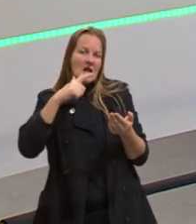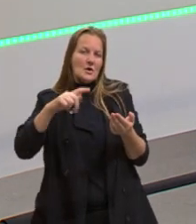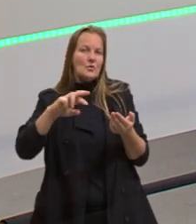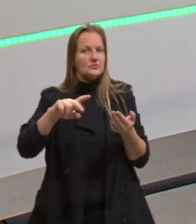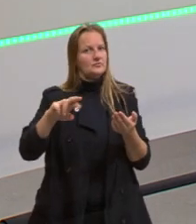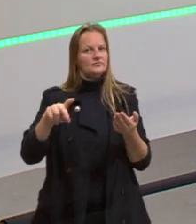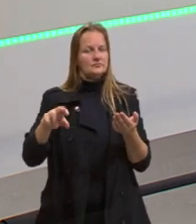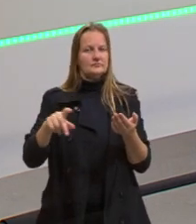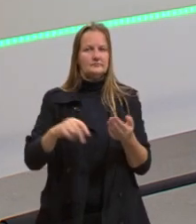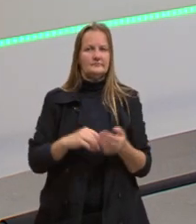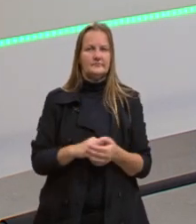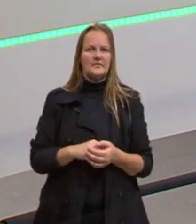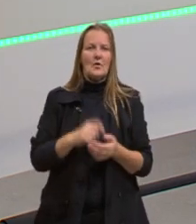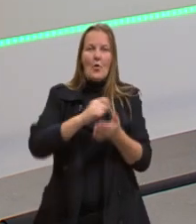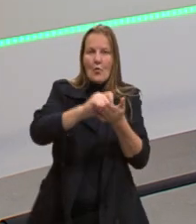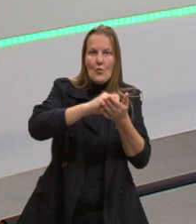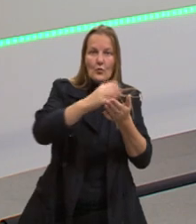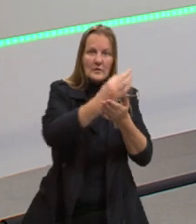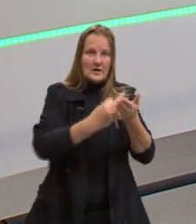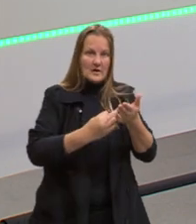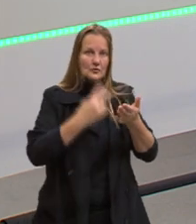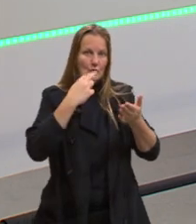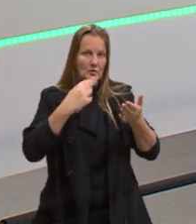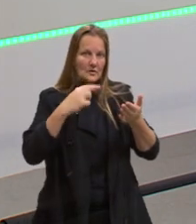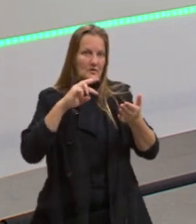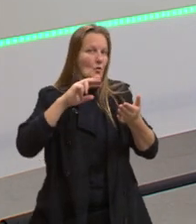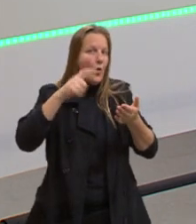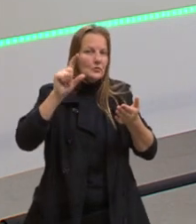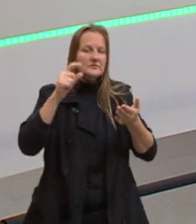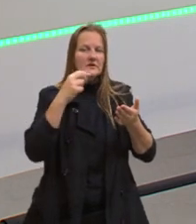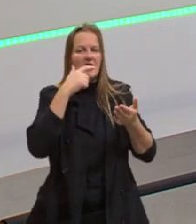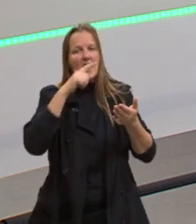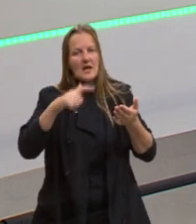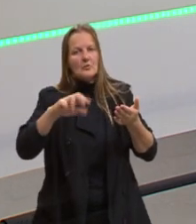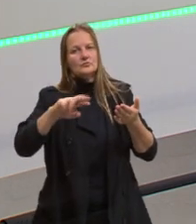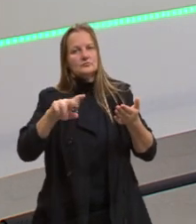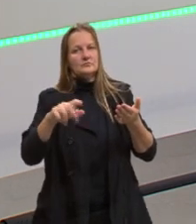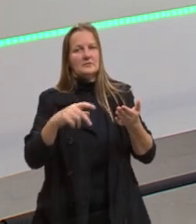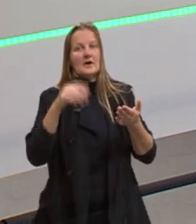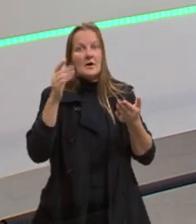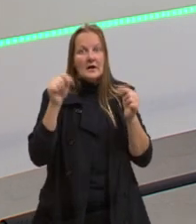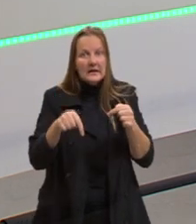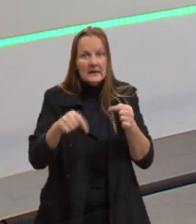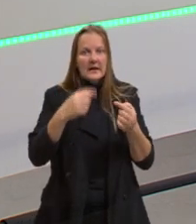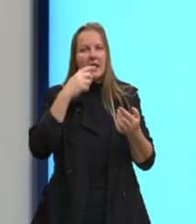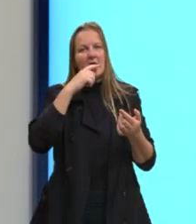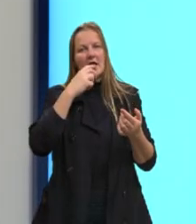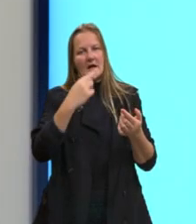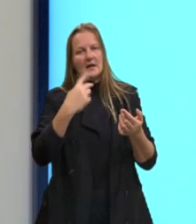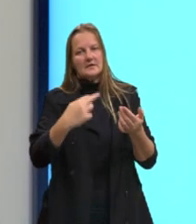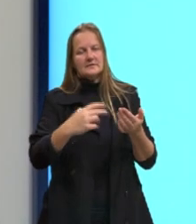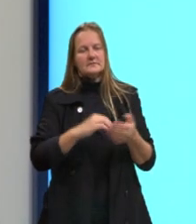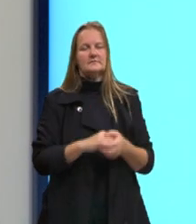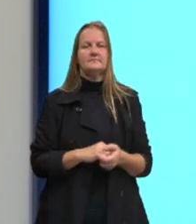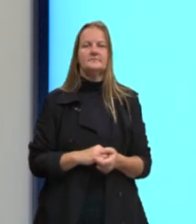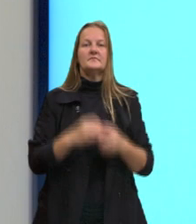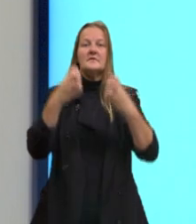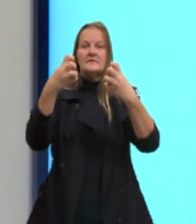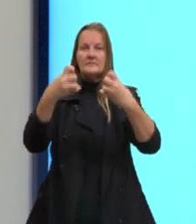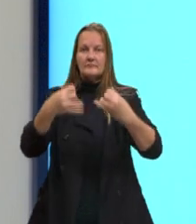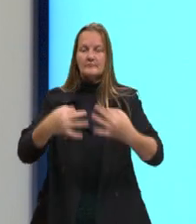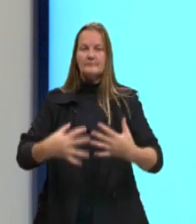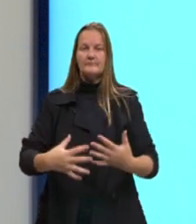texto que esteja escrito em uma língua estrangeira Ok no nosso caso alvo o inglês então eu estava explicando